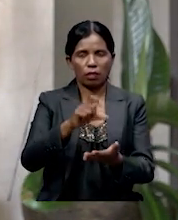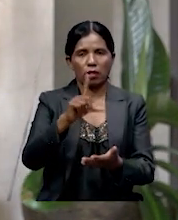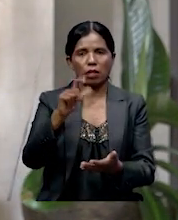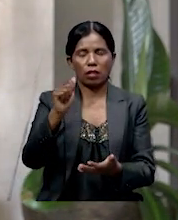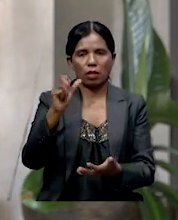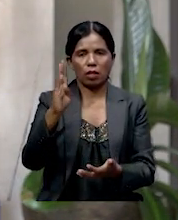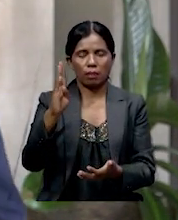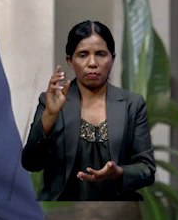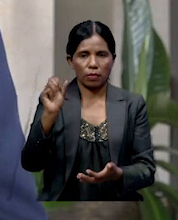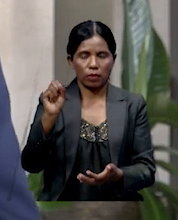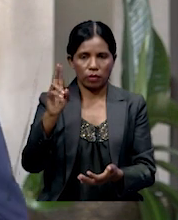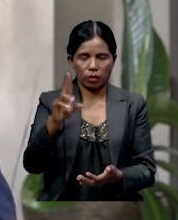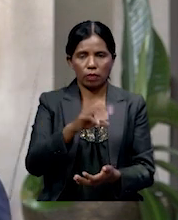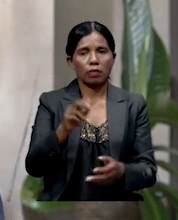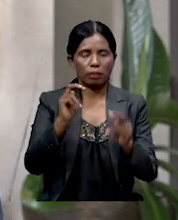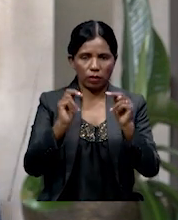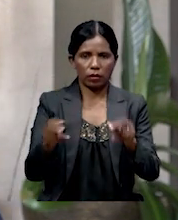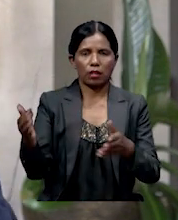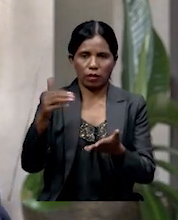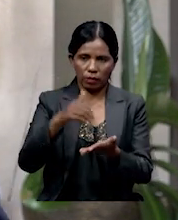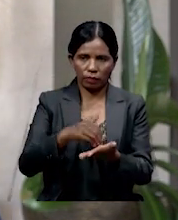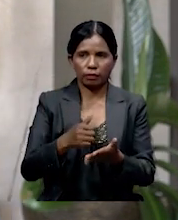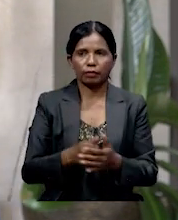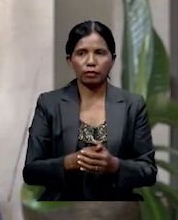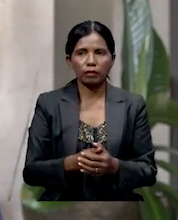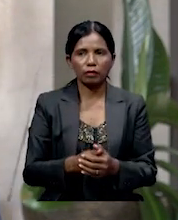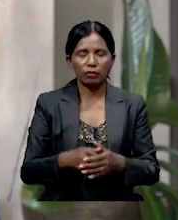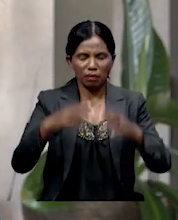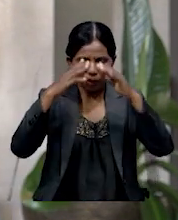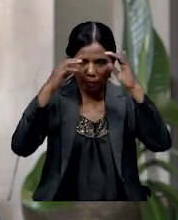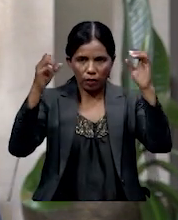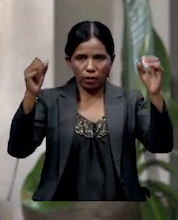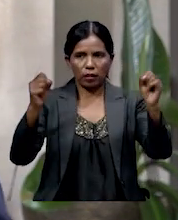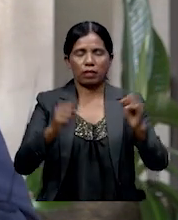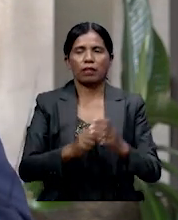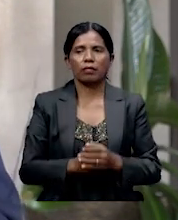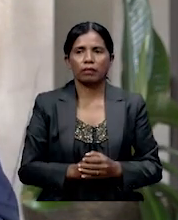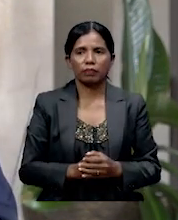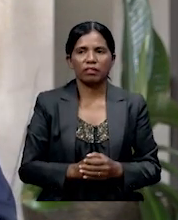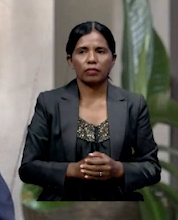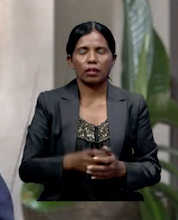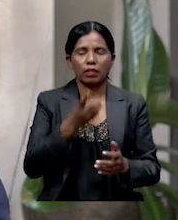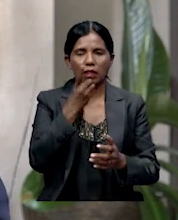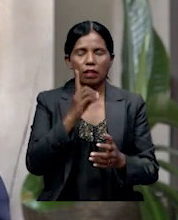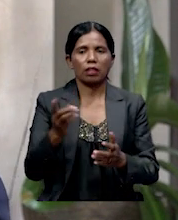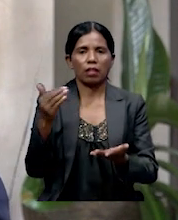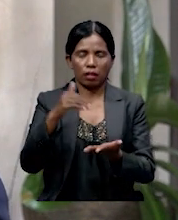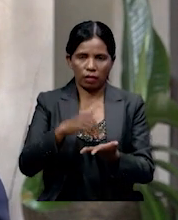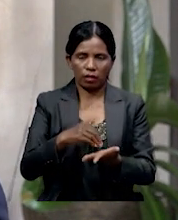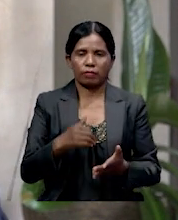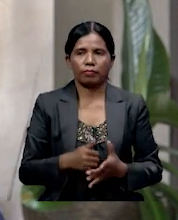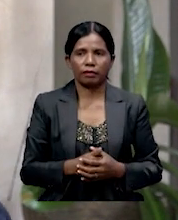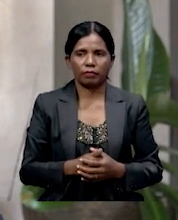precisa, filha, falar a Excelência Presidente da República, decreta, filha, falar